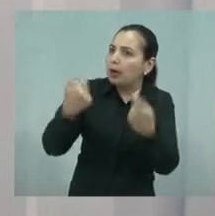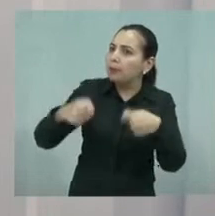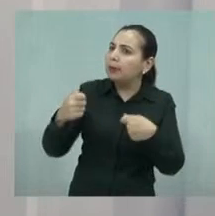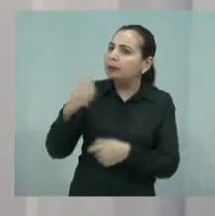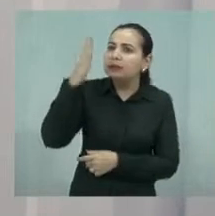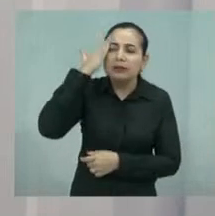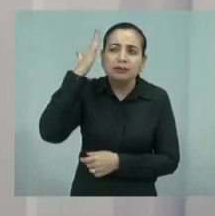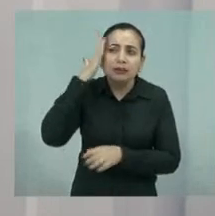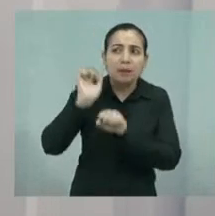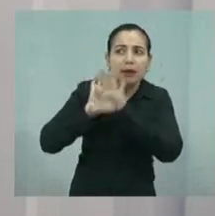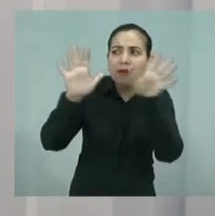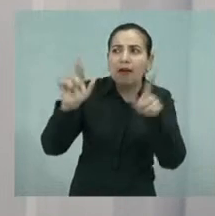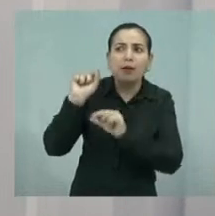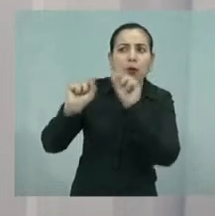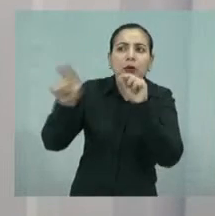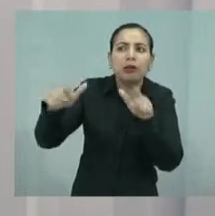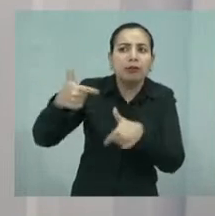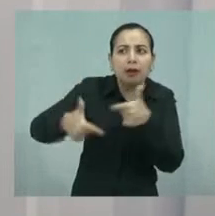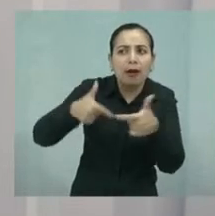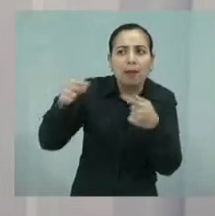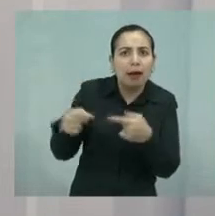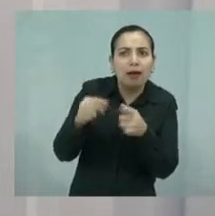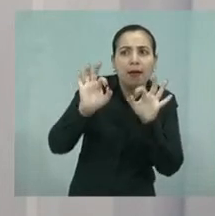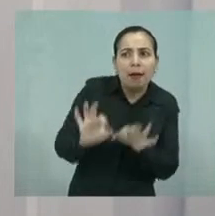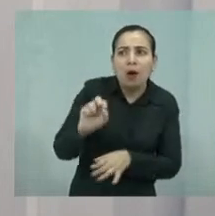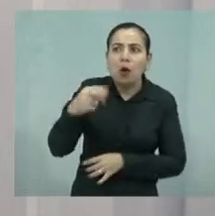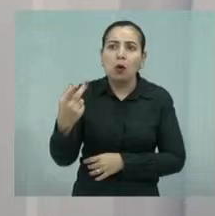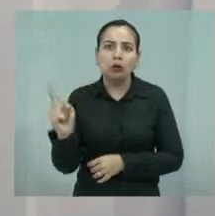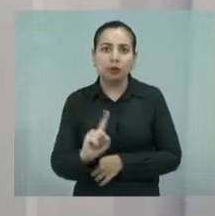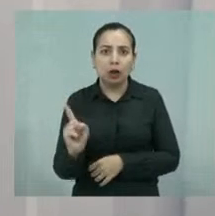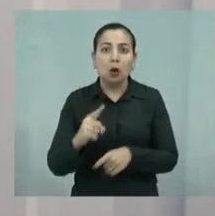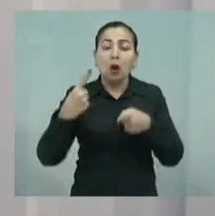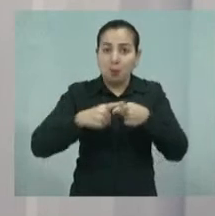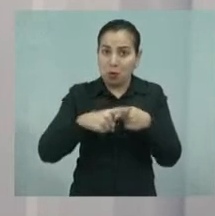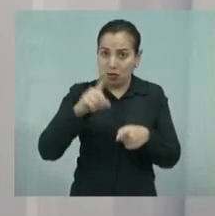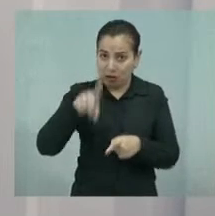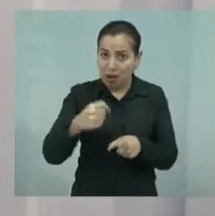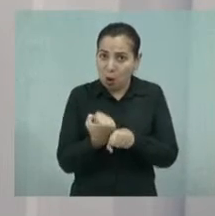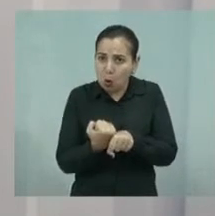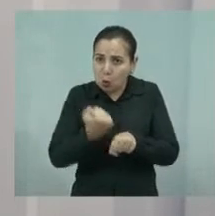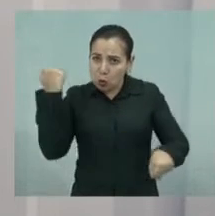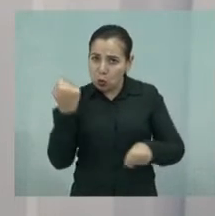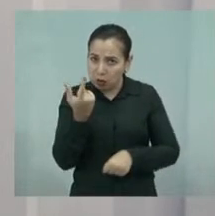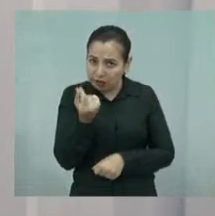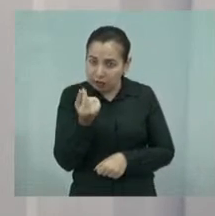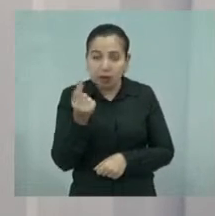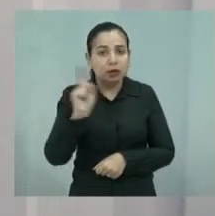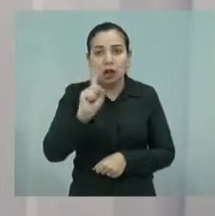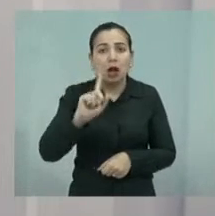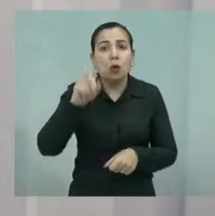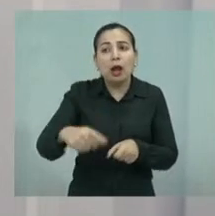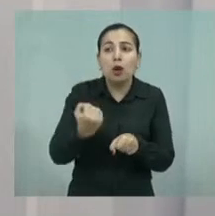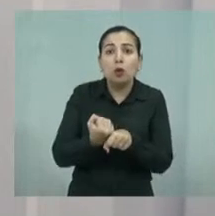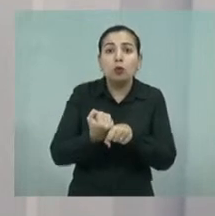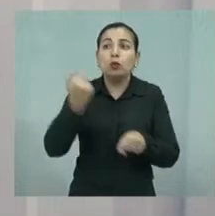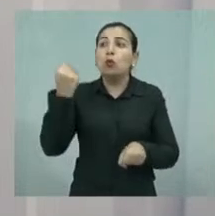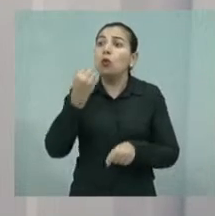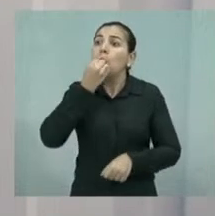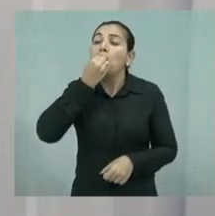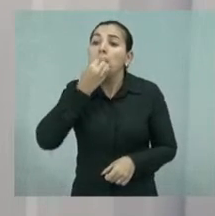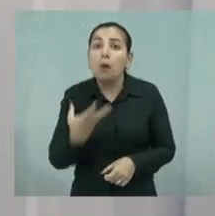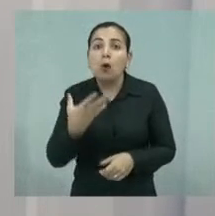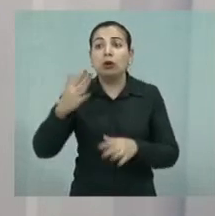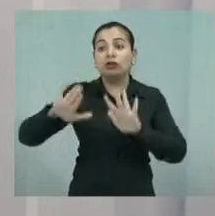elas desempenham, porque o nosso lucro não é lucro financeiro, é um lucro decorrente da avaliação positiva das instituições.